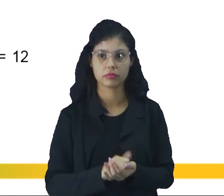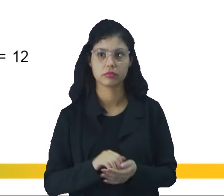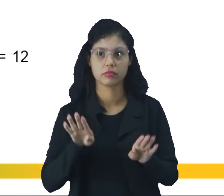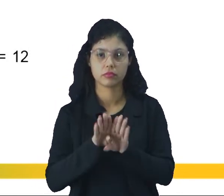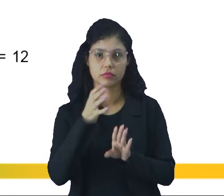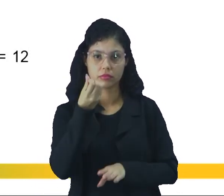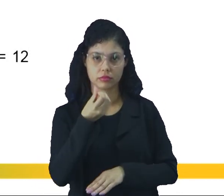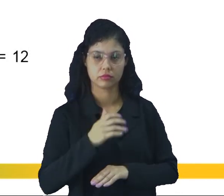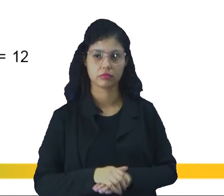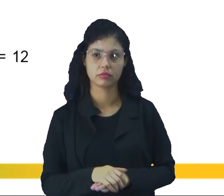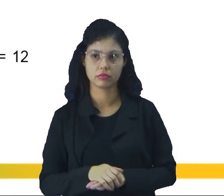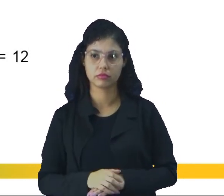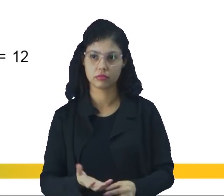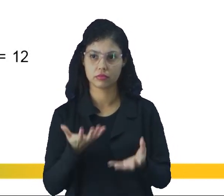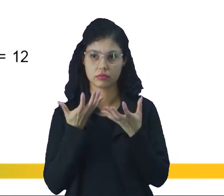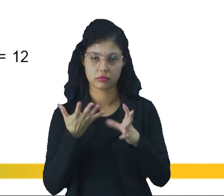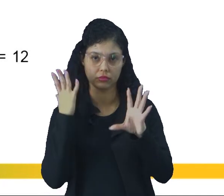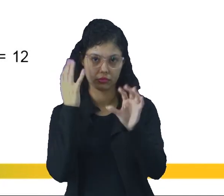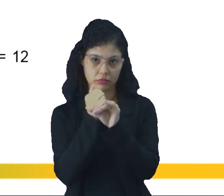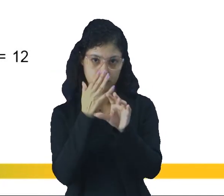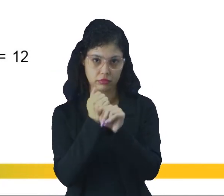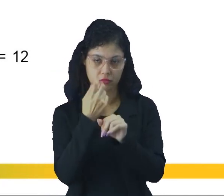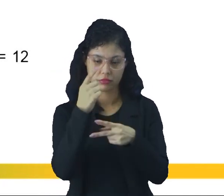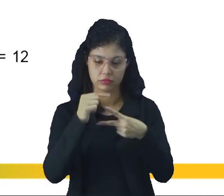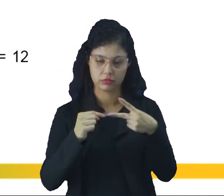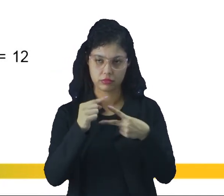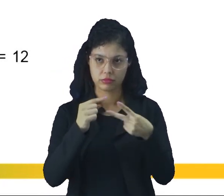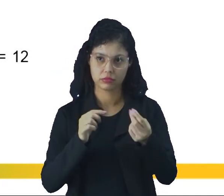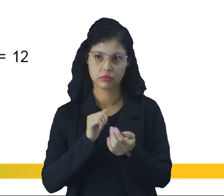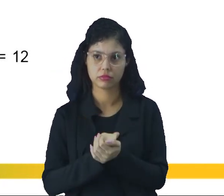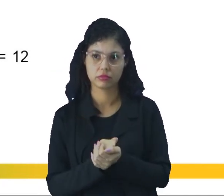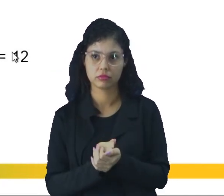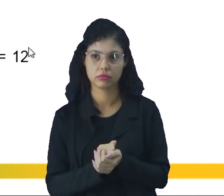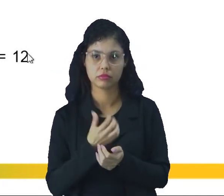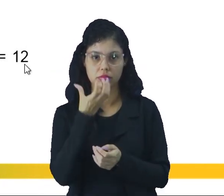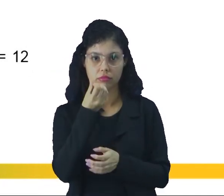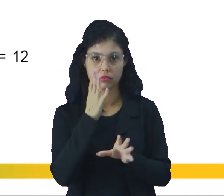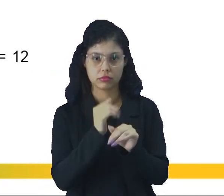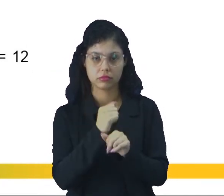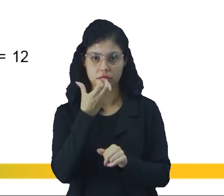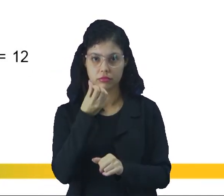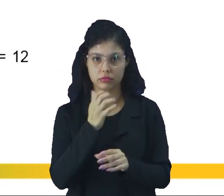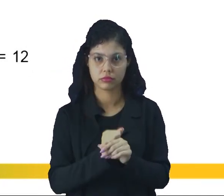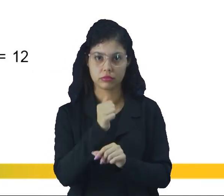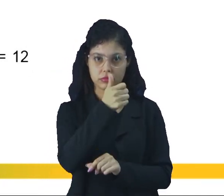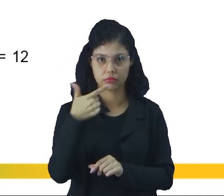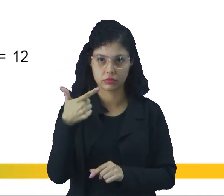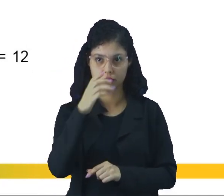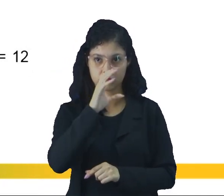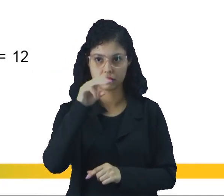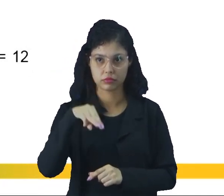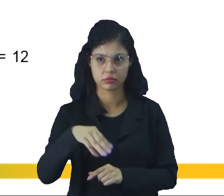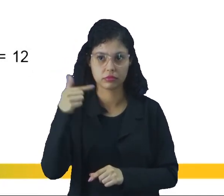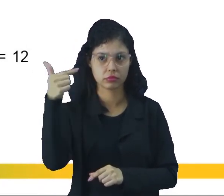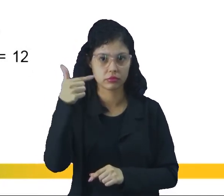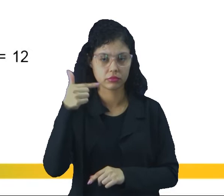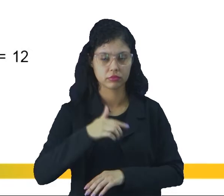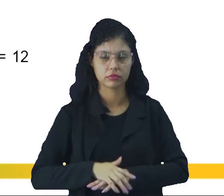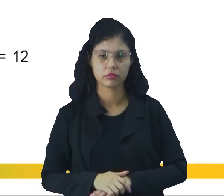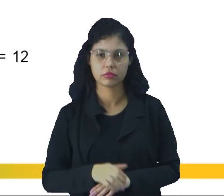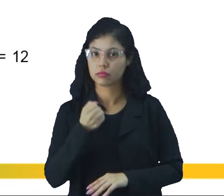2 também dá 6. Eu quero a soma das duas áreas, então é 6 mais 6, que vai ser igual a 12 centímetros